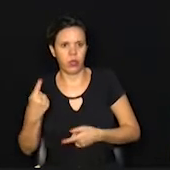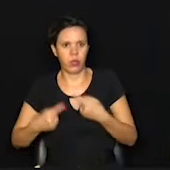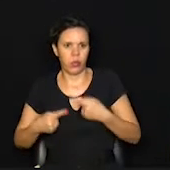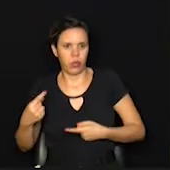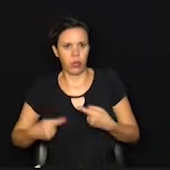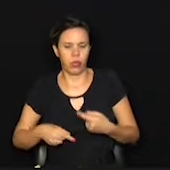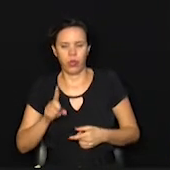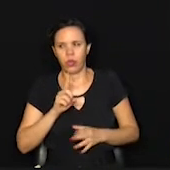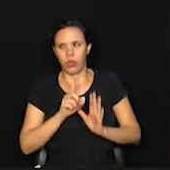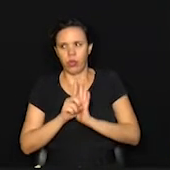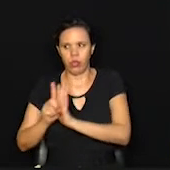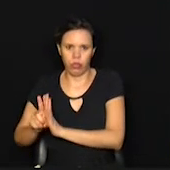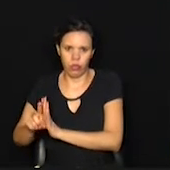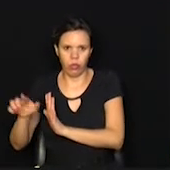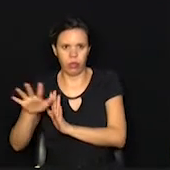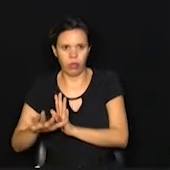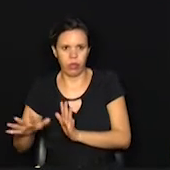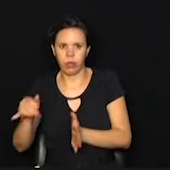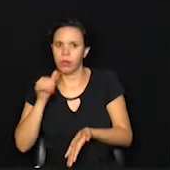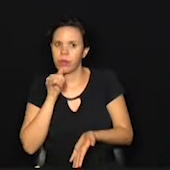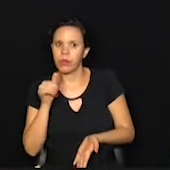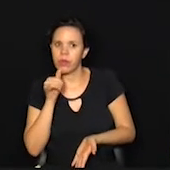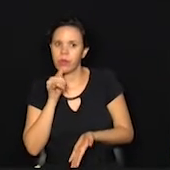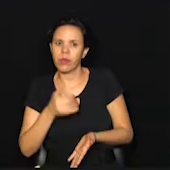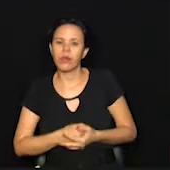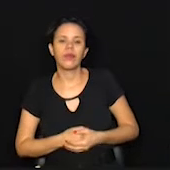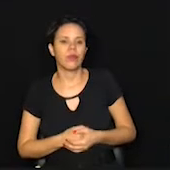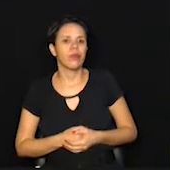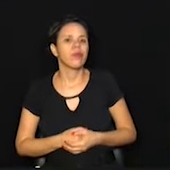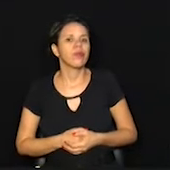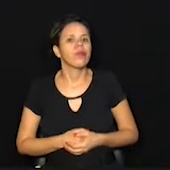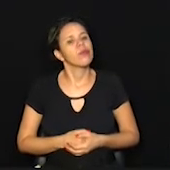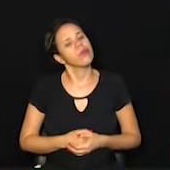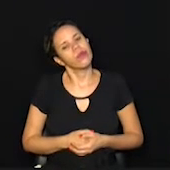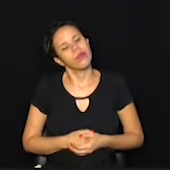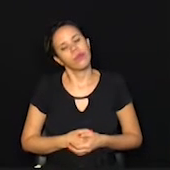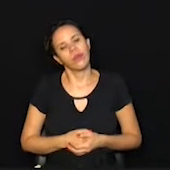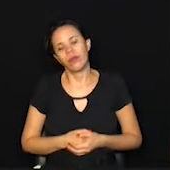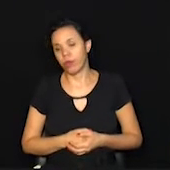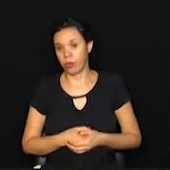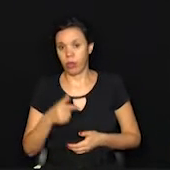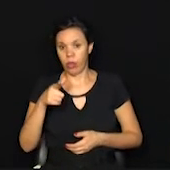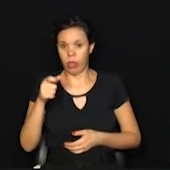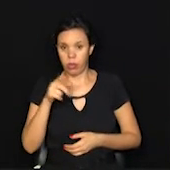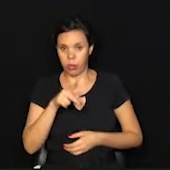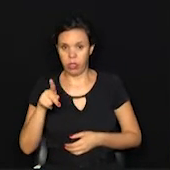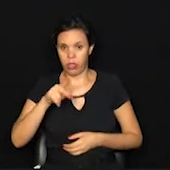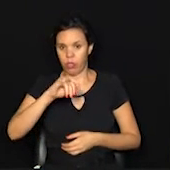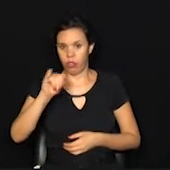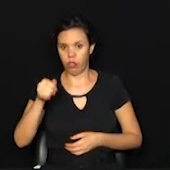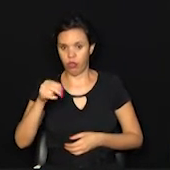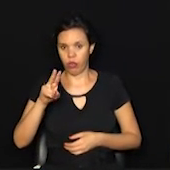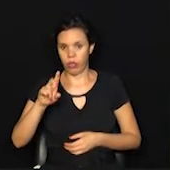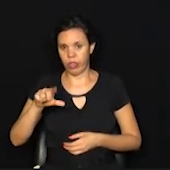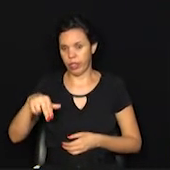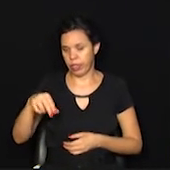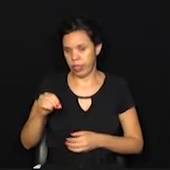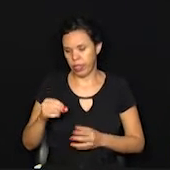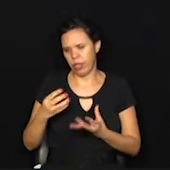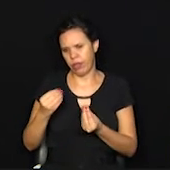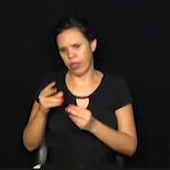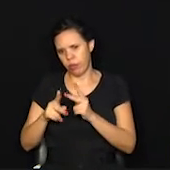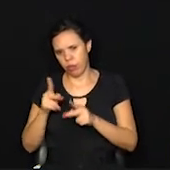políticos da direita Gourmet por exemplo eles o Juscelino Kubitschek o Carlos Lacerda e outros